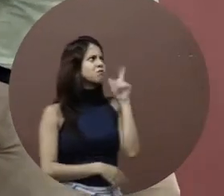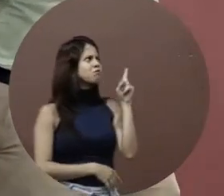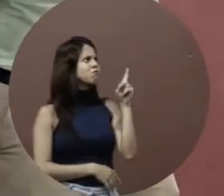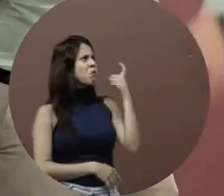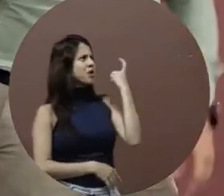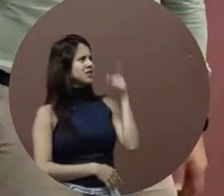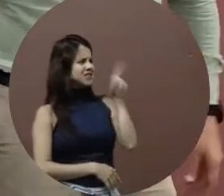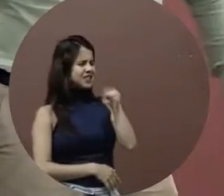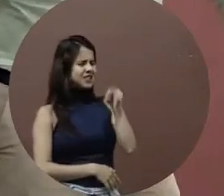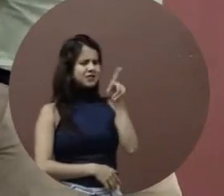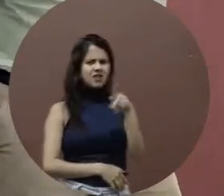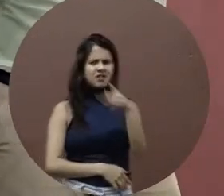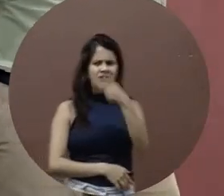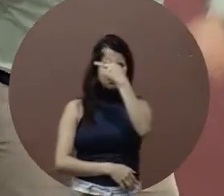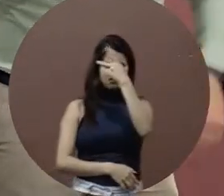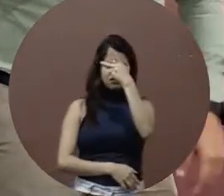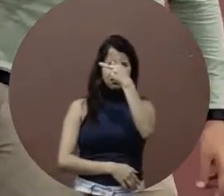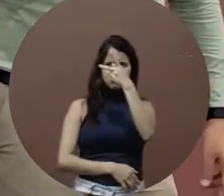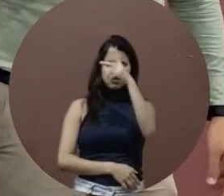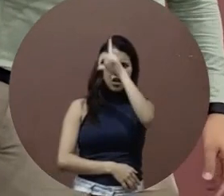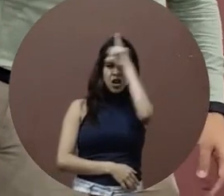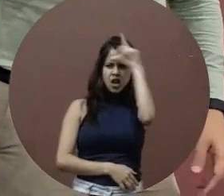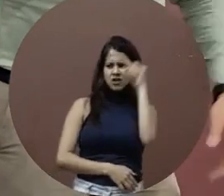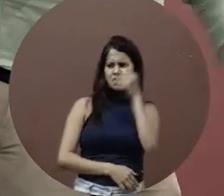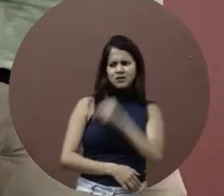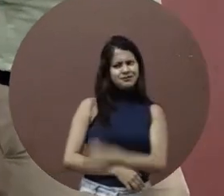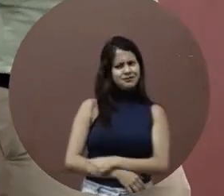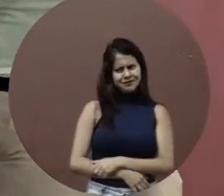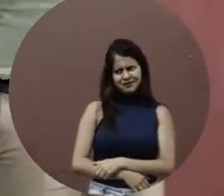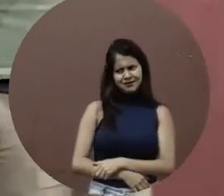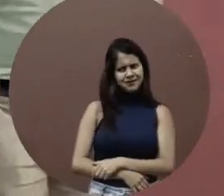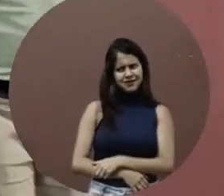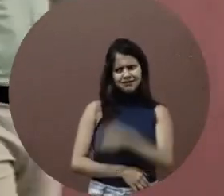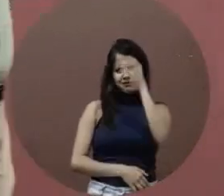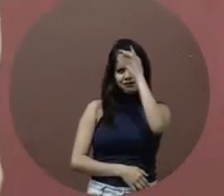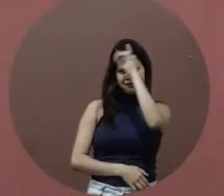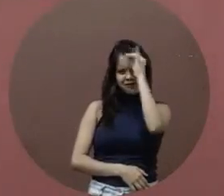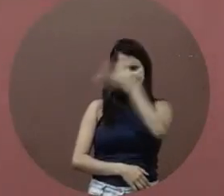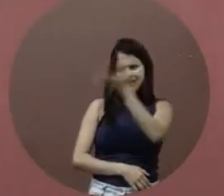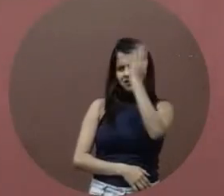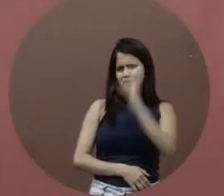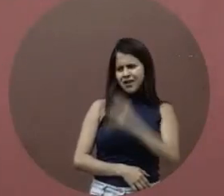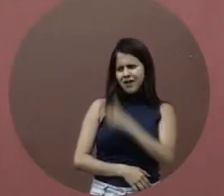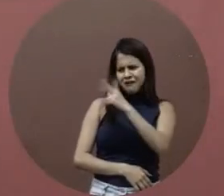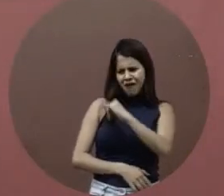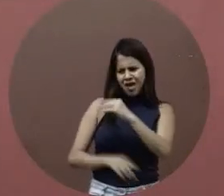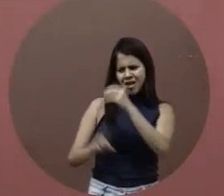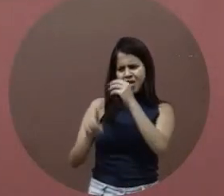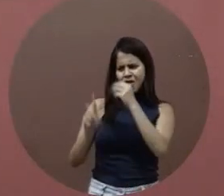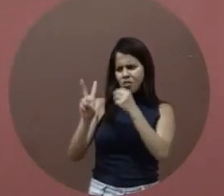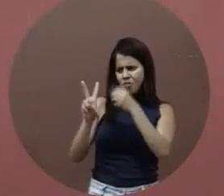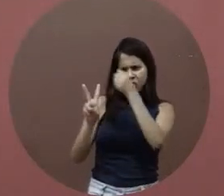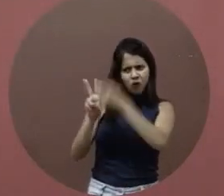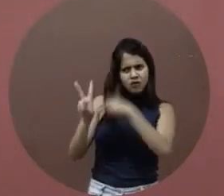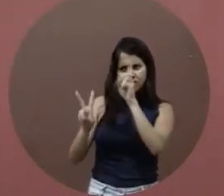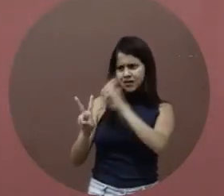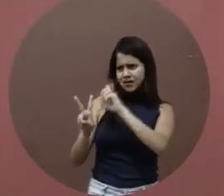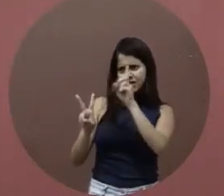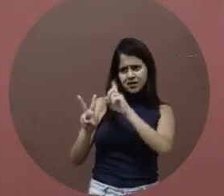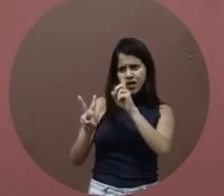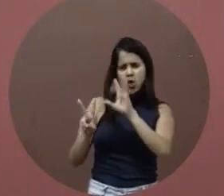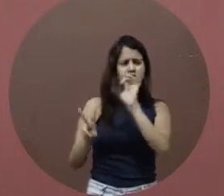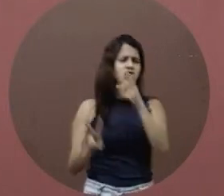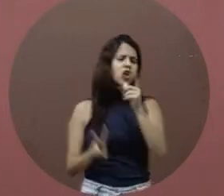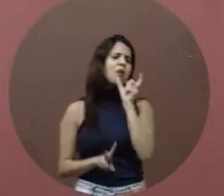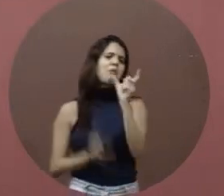isso é um besta, não passa 2 meses, isso é um leso, está aí jogando palavras motivacionais. Não eram palavras